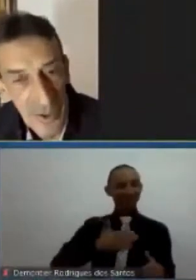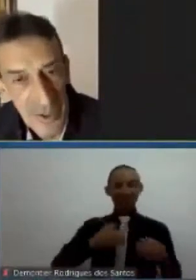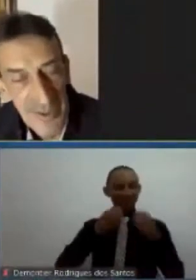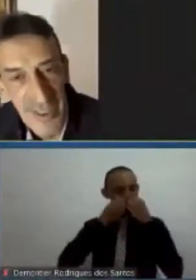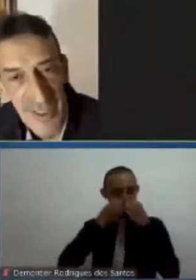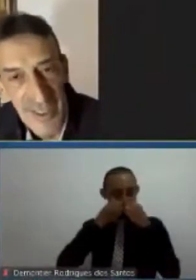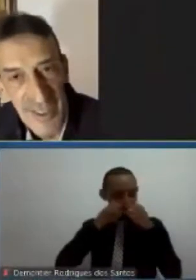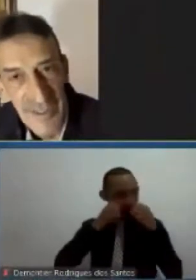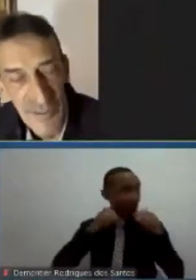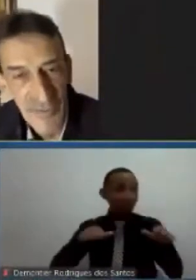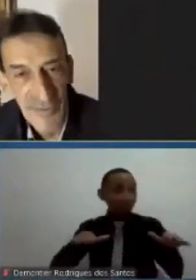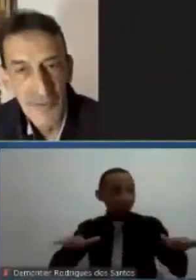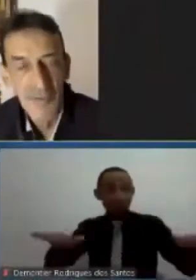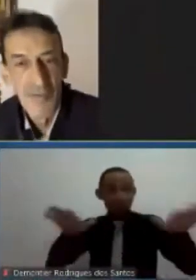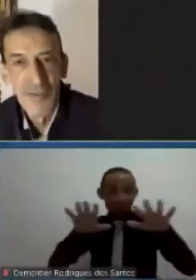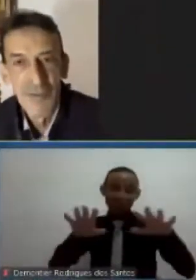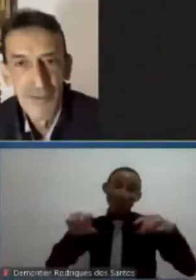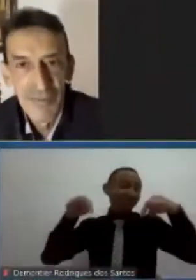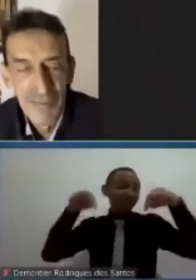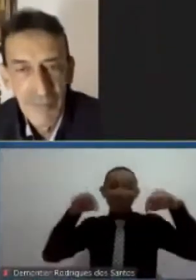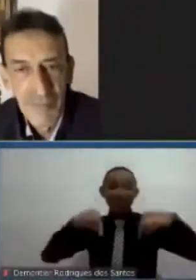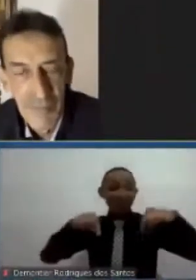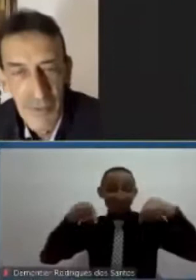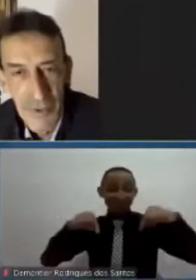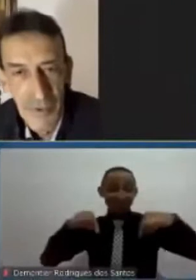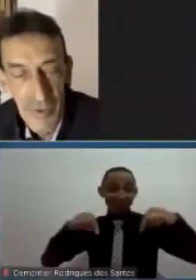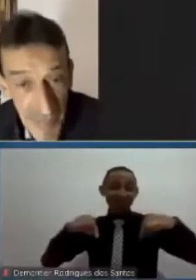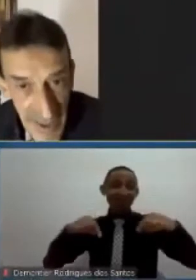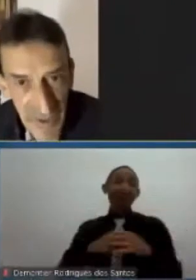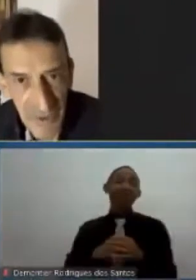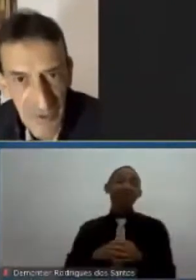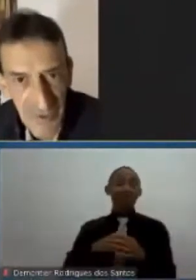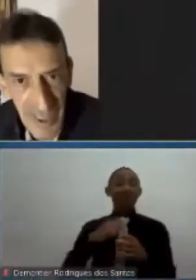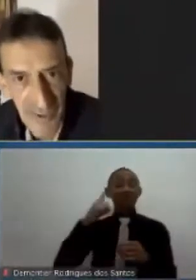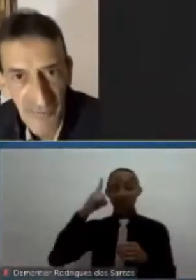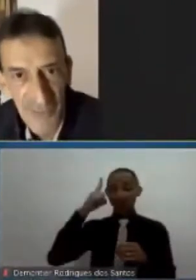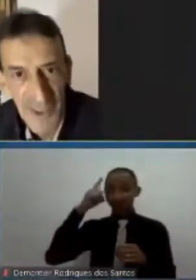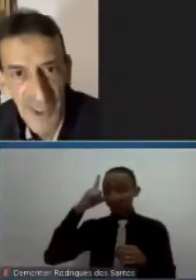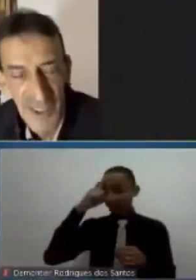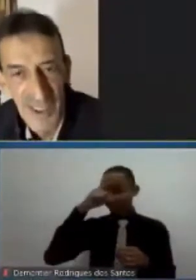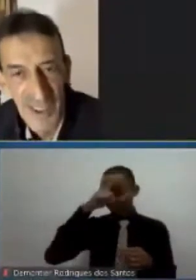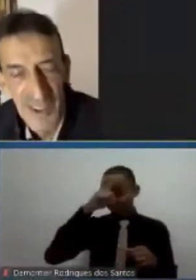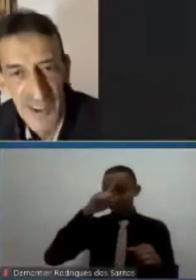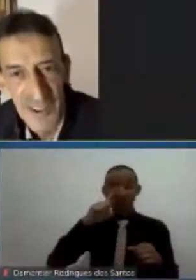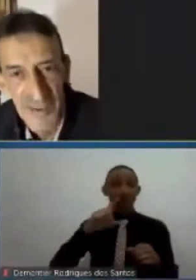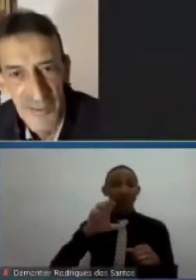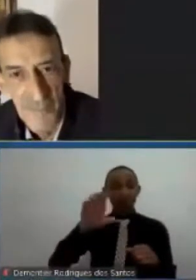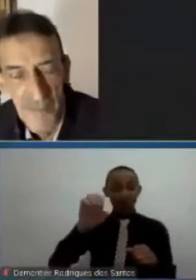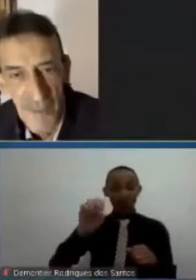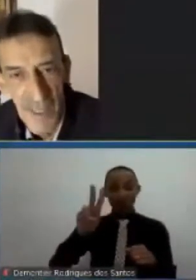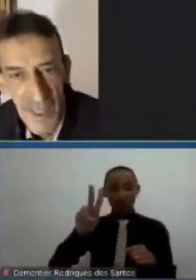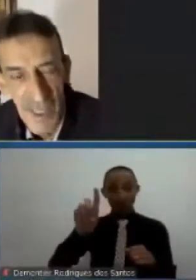Todos nós estamos vivendo um momento muito complexo, né? A Covid, ela